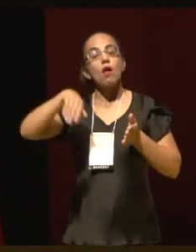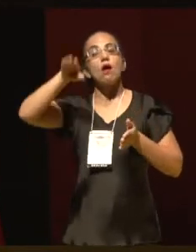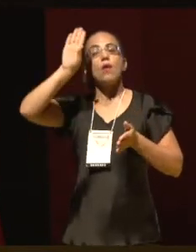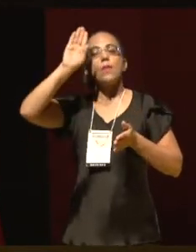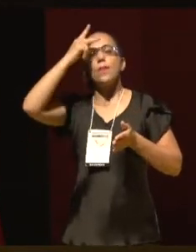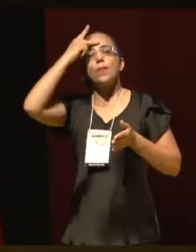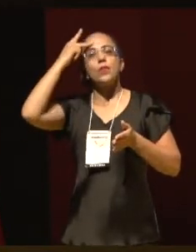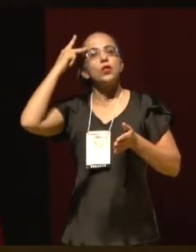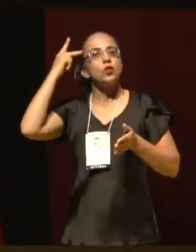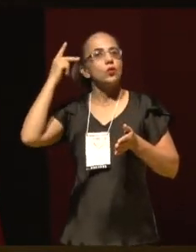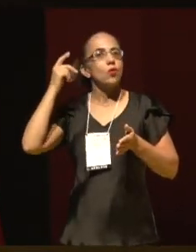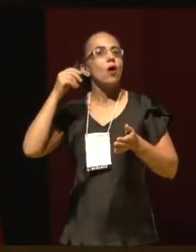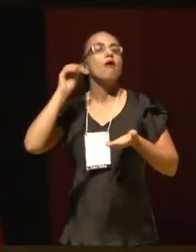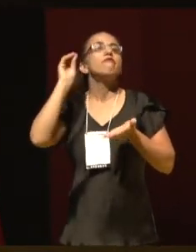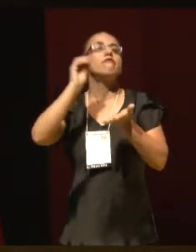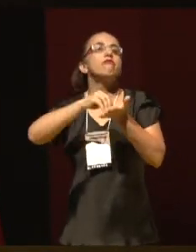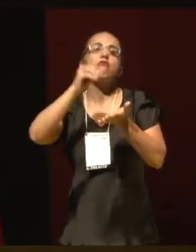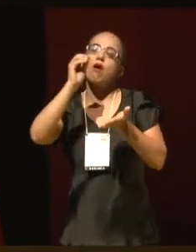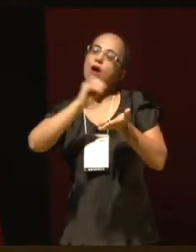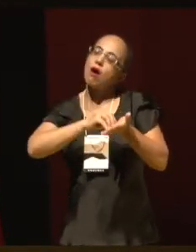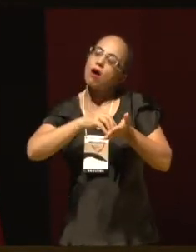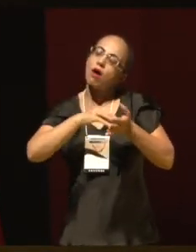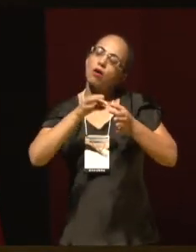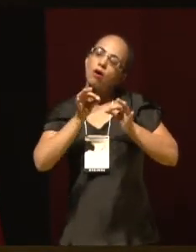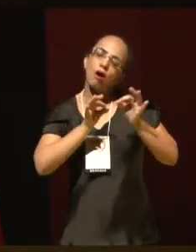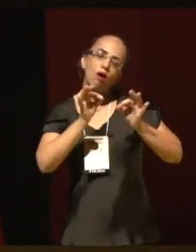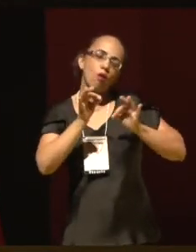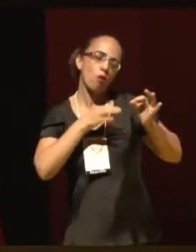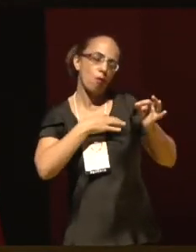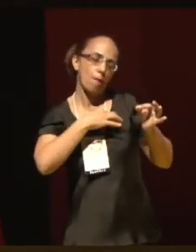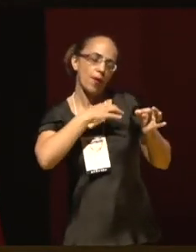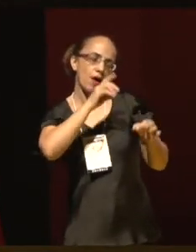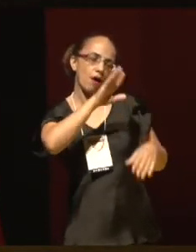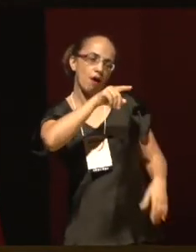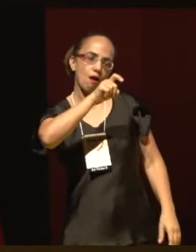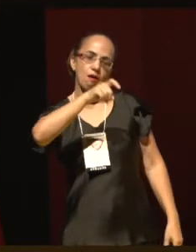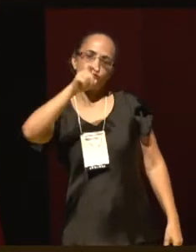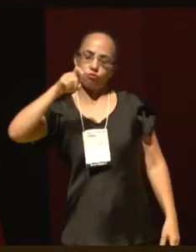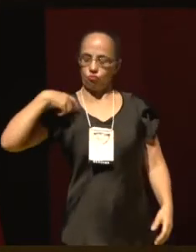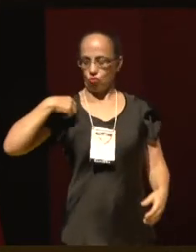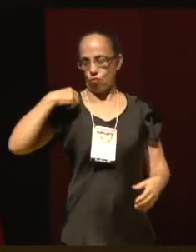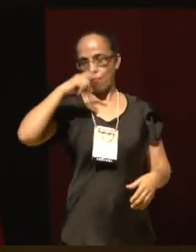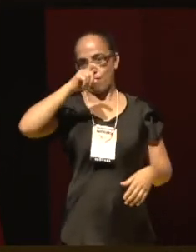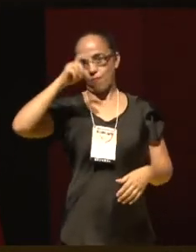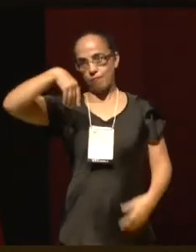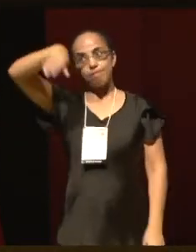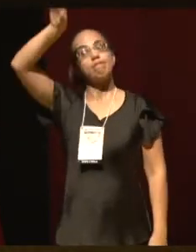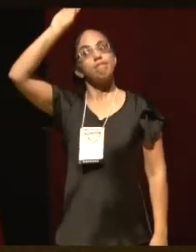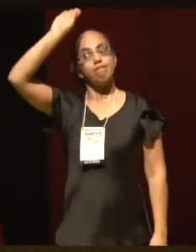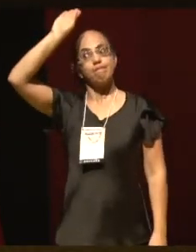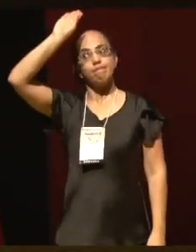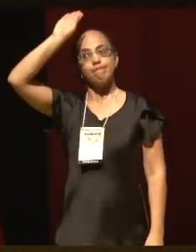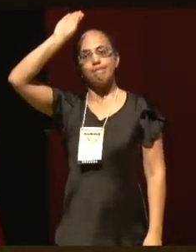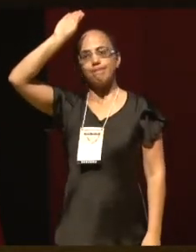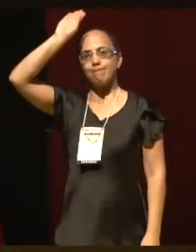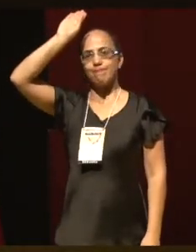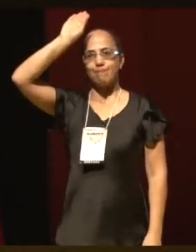que ainda não arrumam o closet de sua casa.